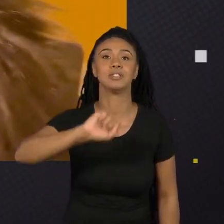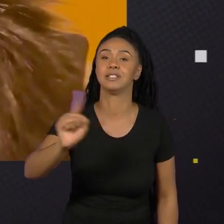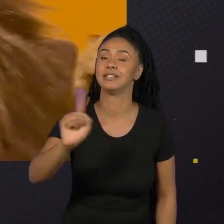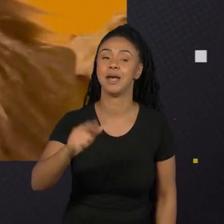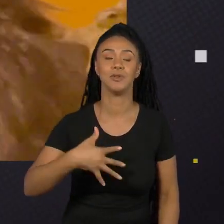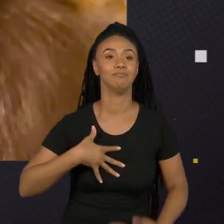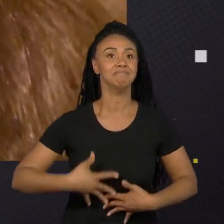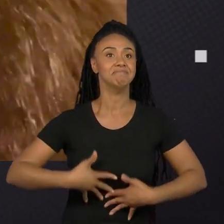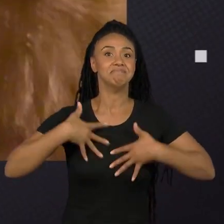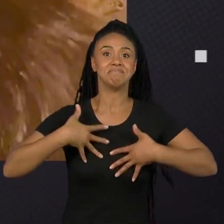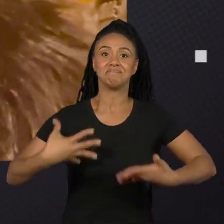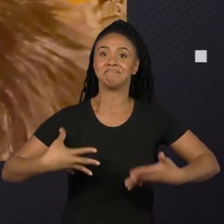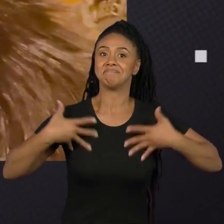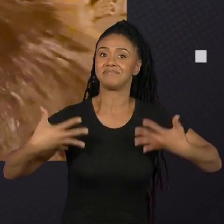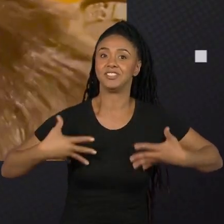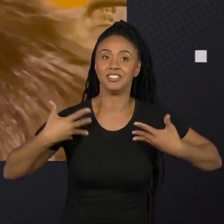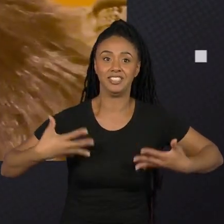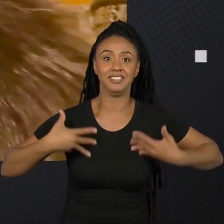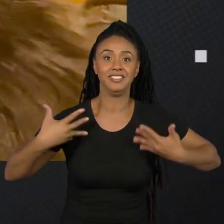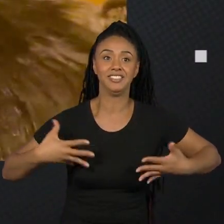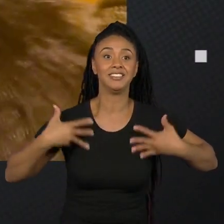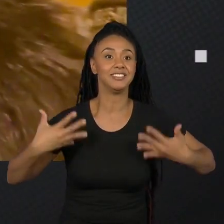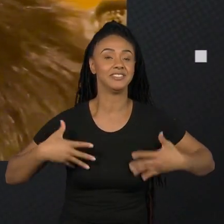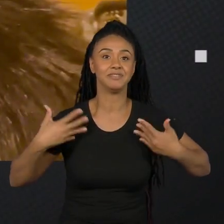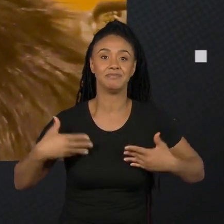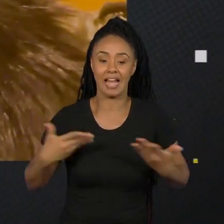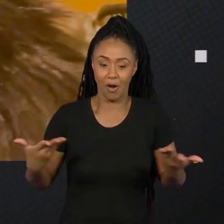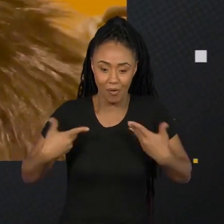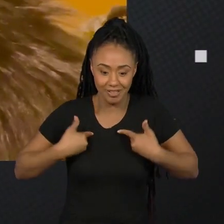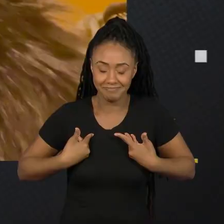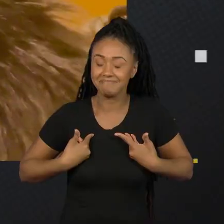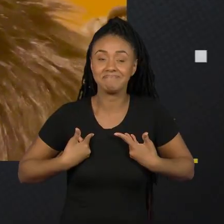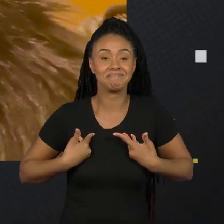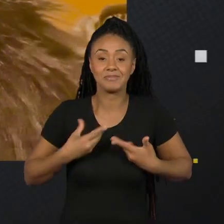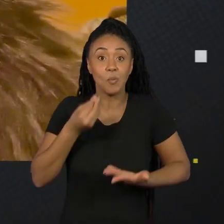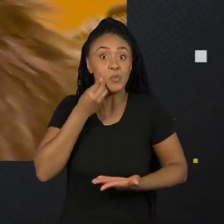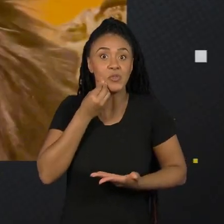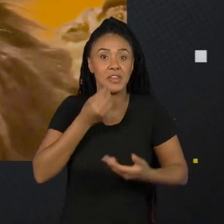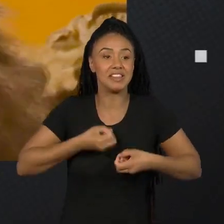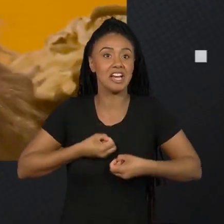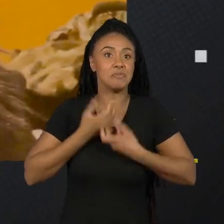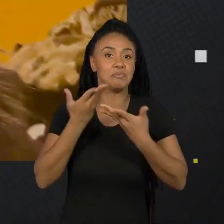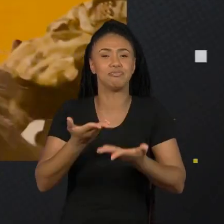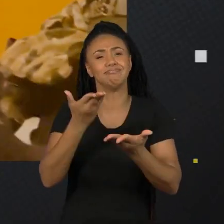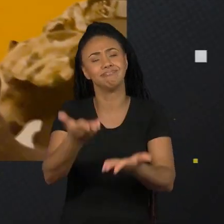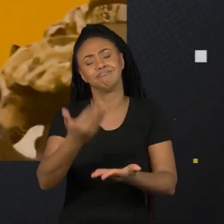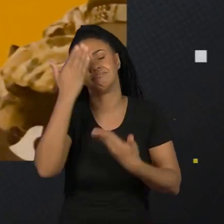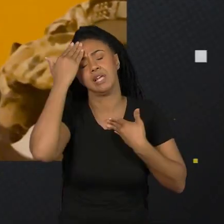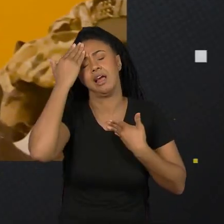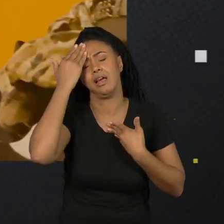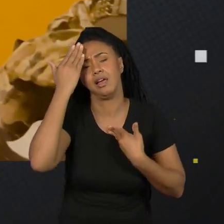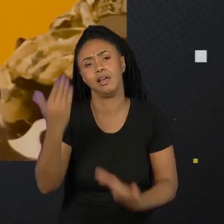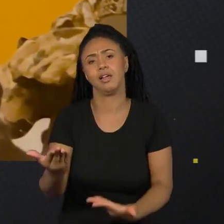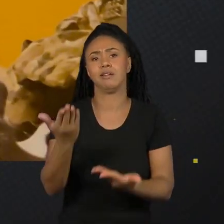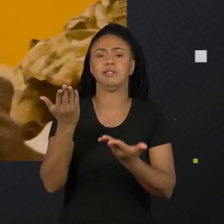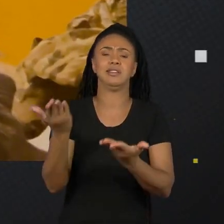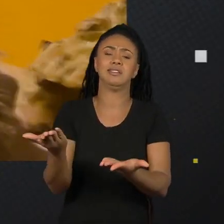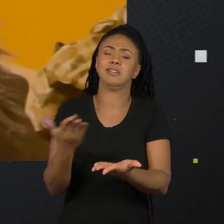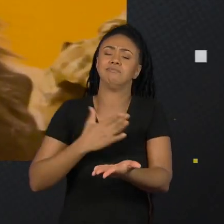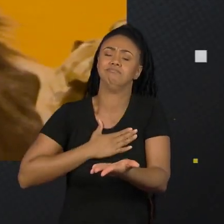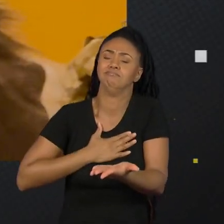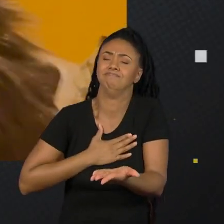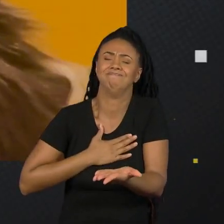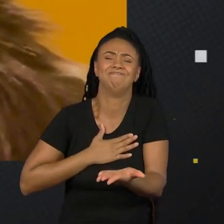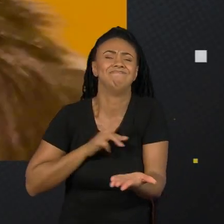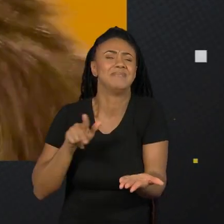da alegria que é esse momento para mim, essa oportunidade de agradecer a esse querido irmão,